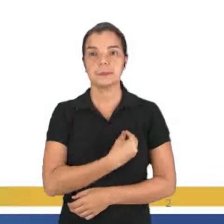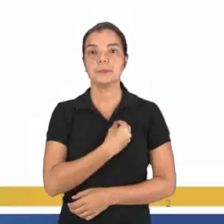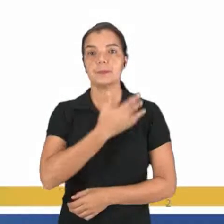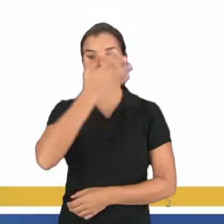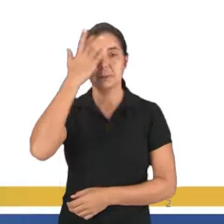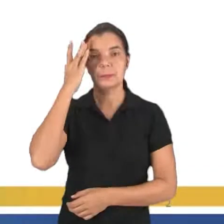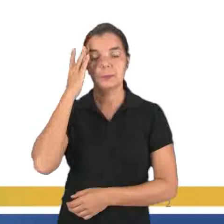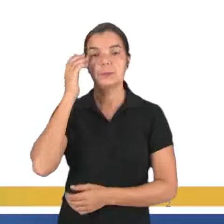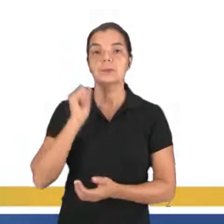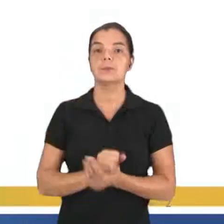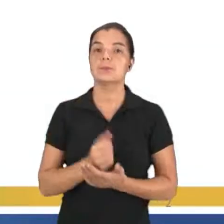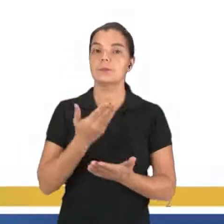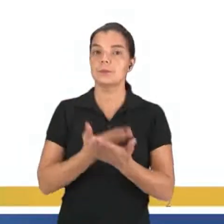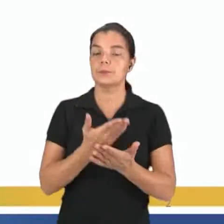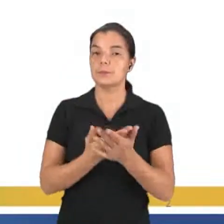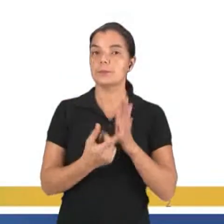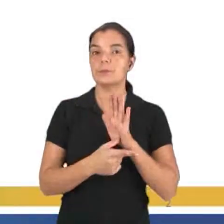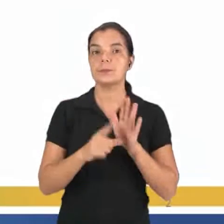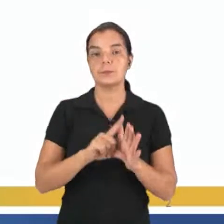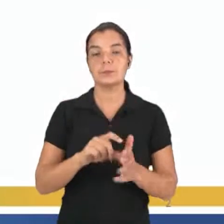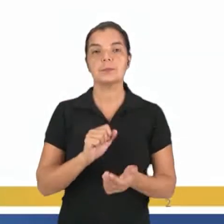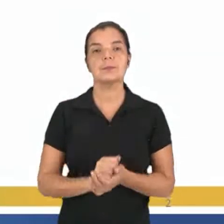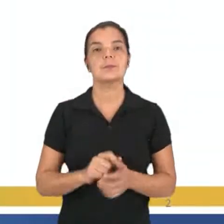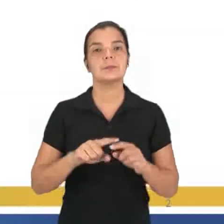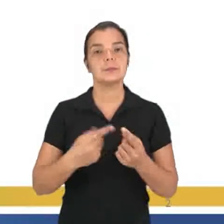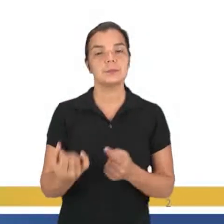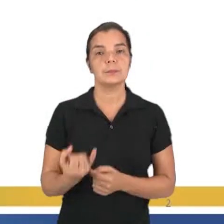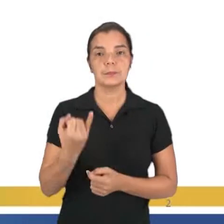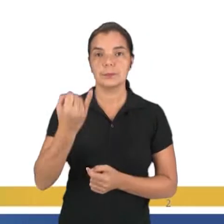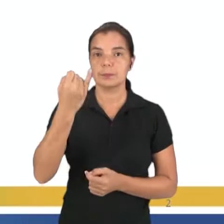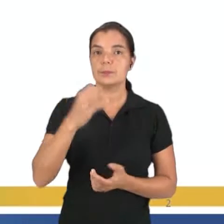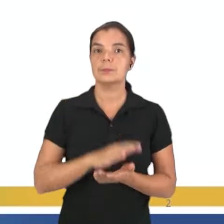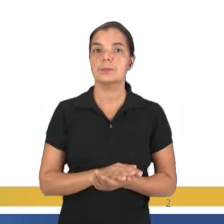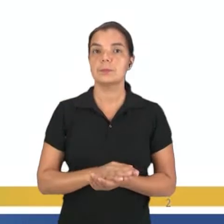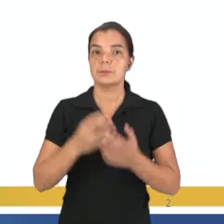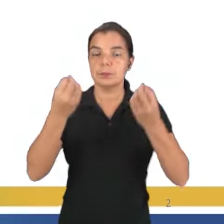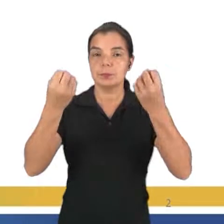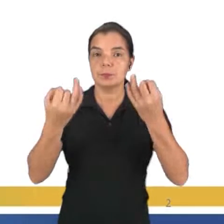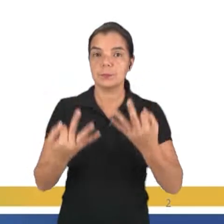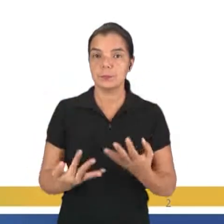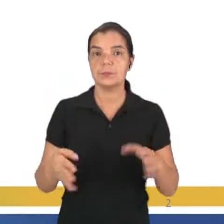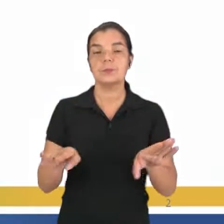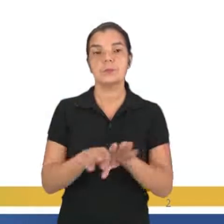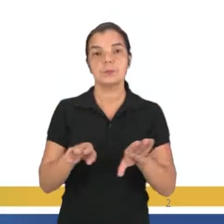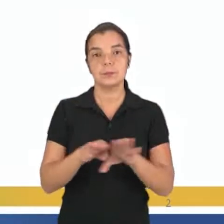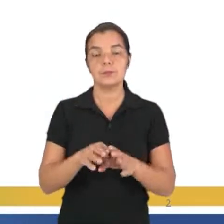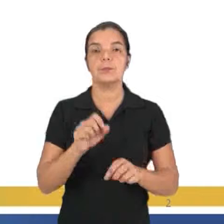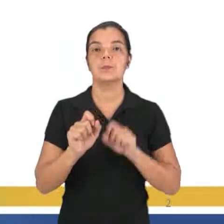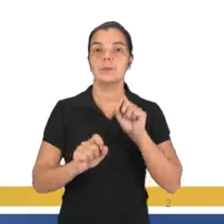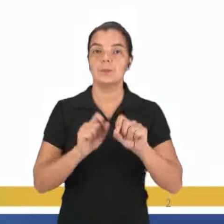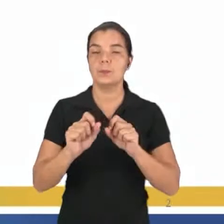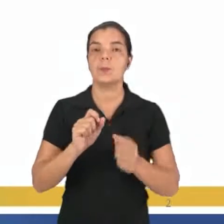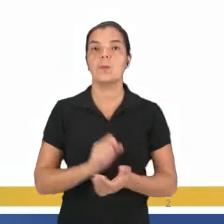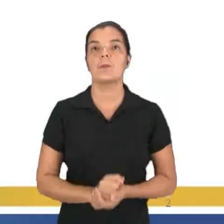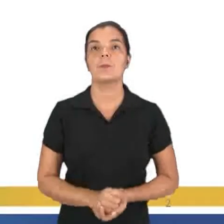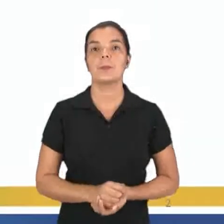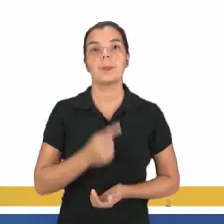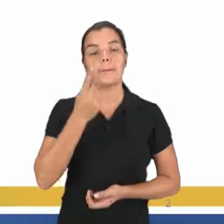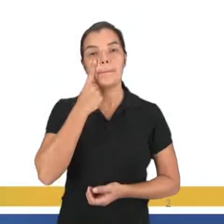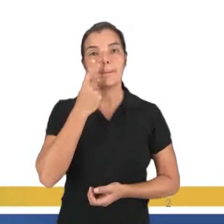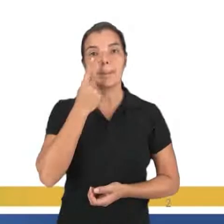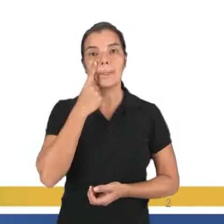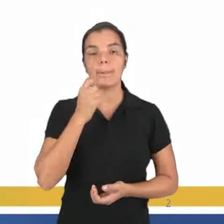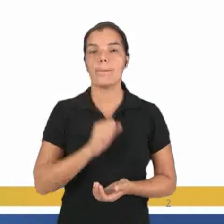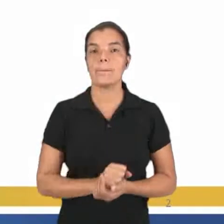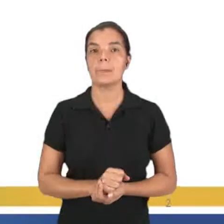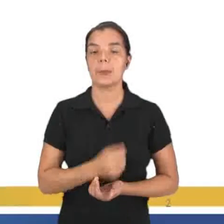nós falamos em aulas anteriores, mas é importante trazermos de volta porque precisaremos dele, né? Vimos que